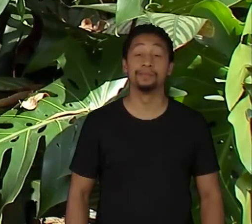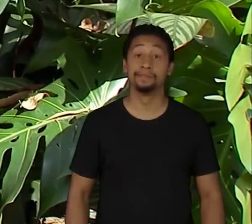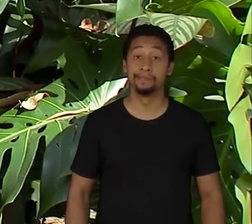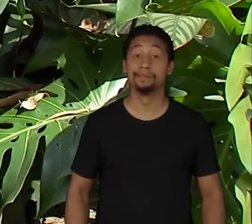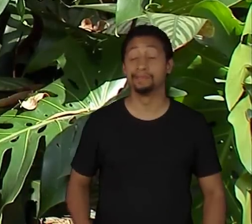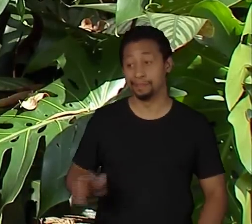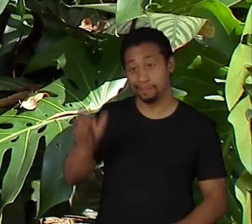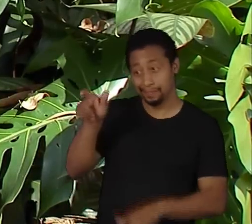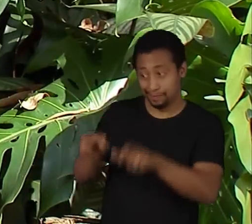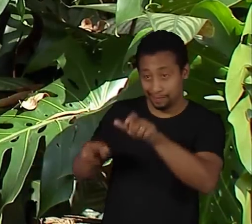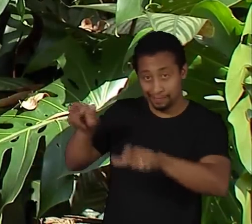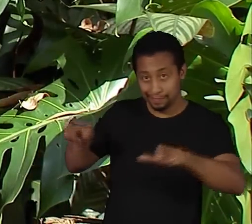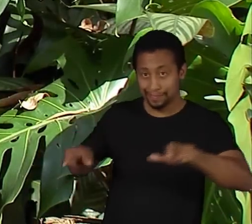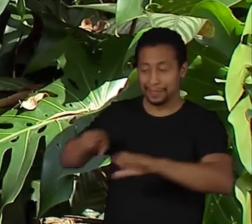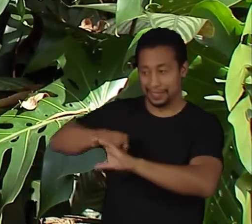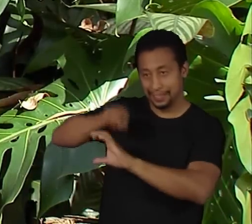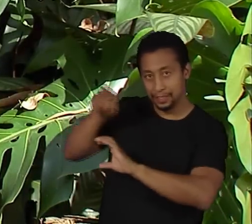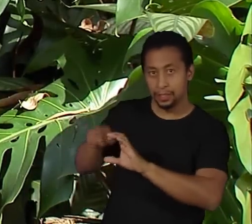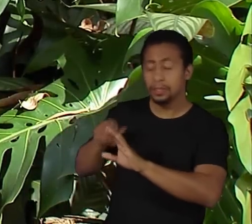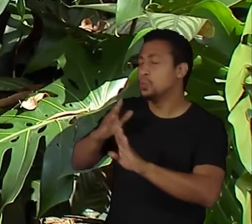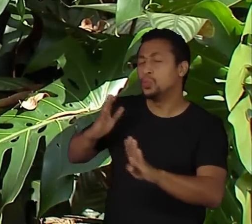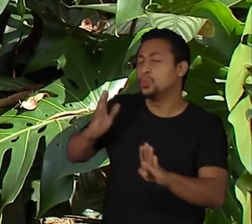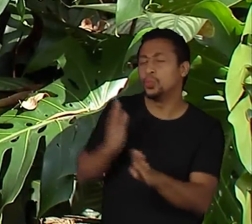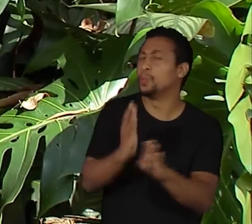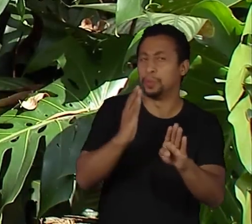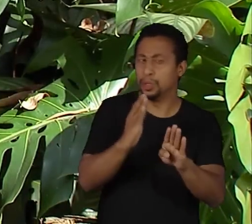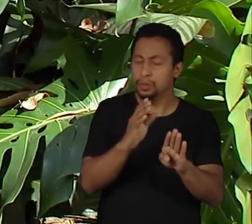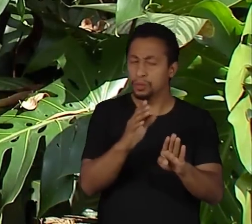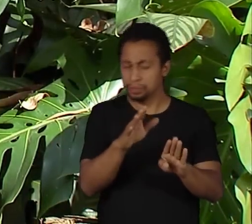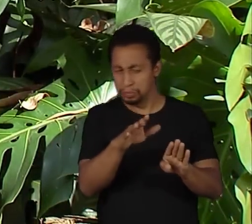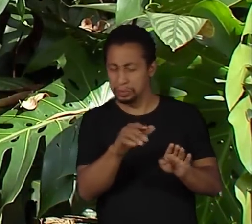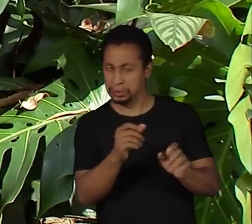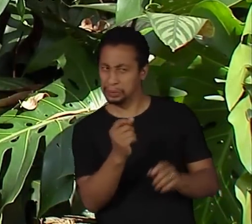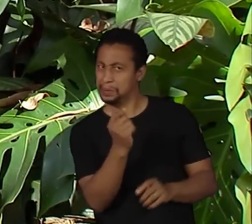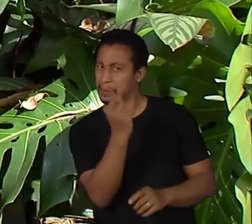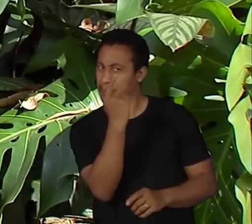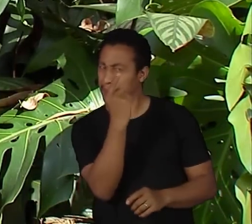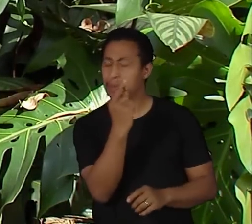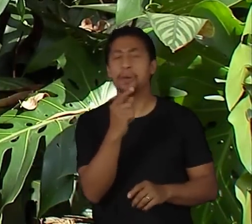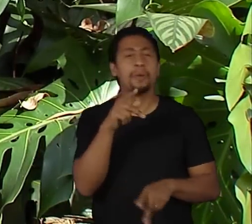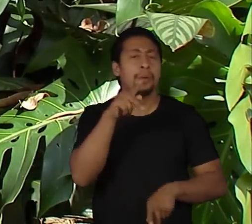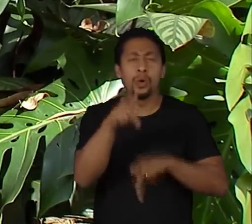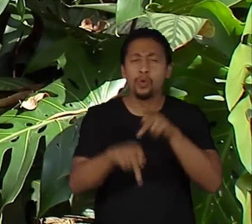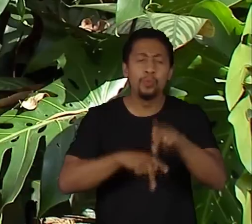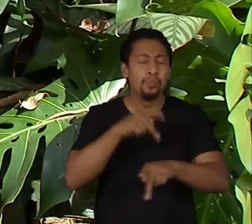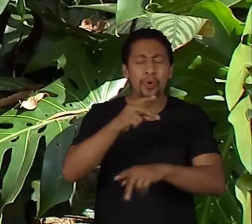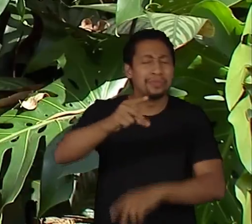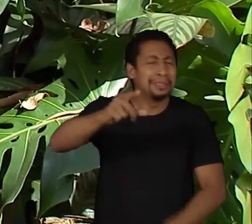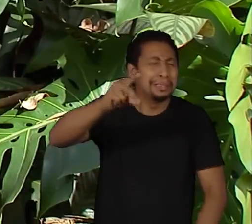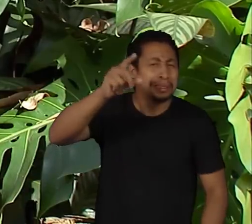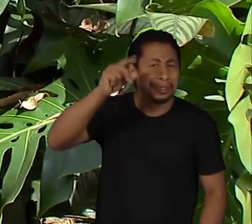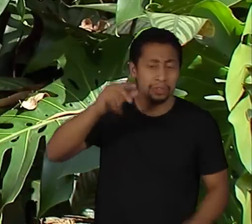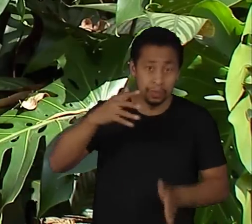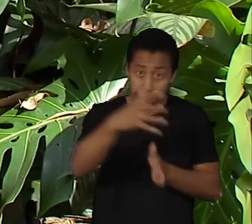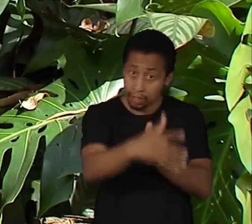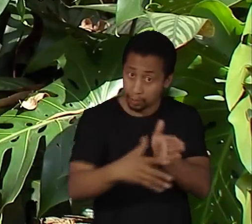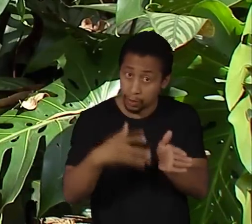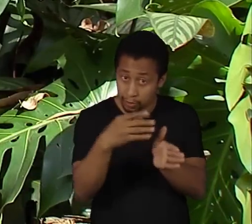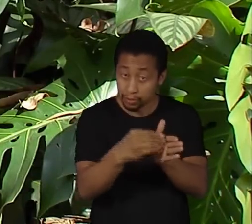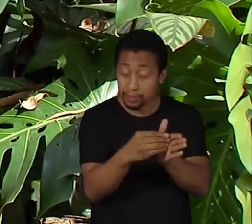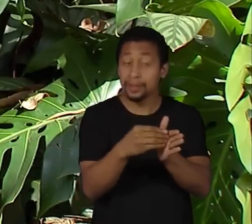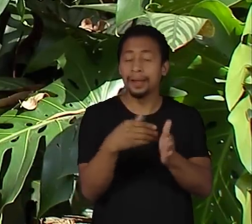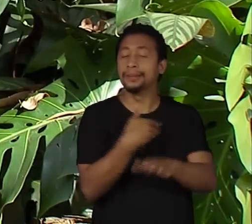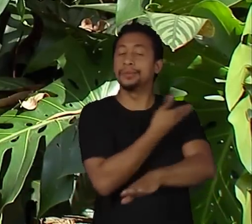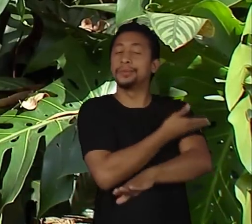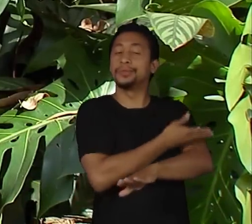Os cientistas descobriram um fato curioso. Antigos povos que ocuparam uma área de várzea da Amazônia tinham o hábito